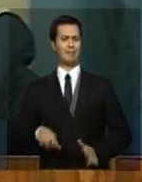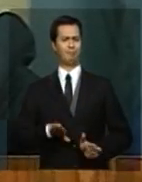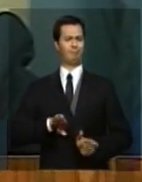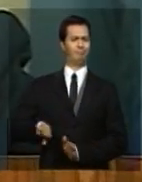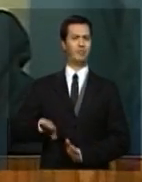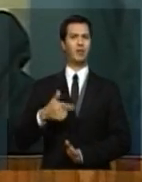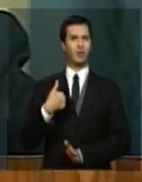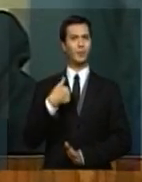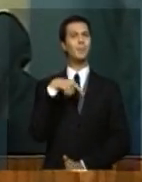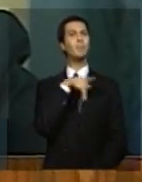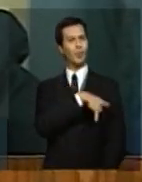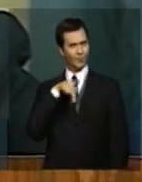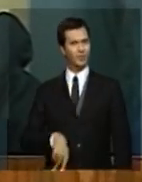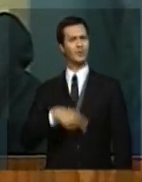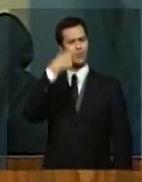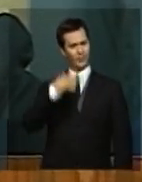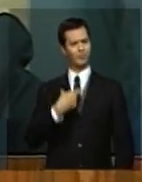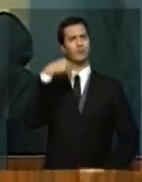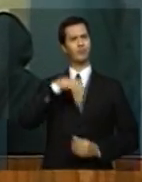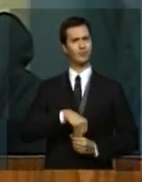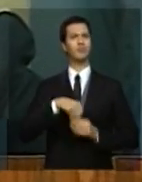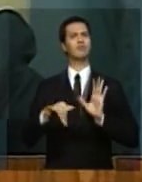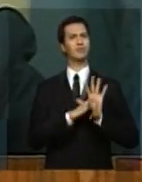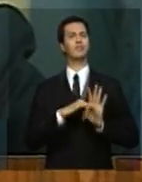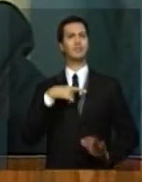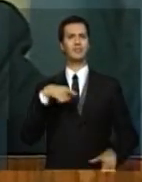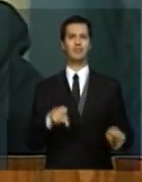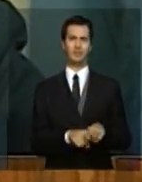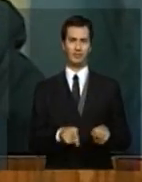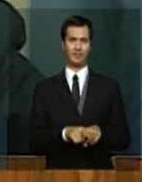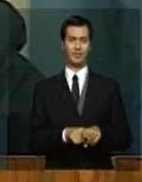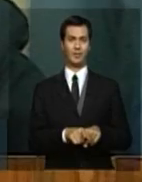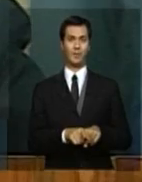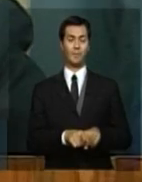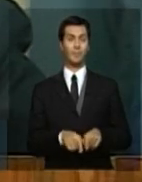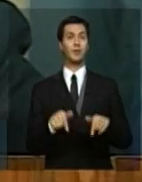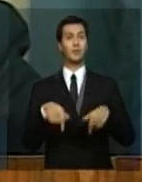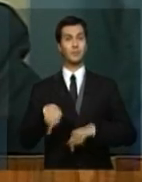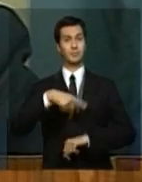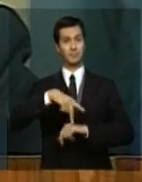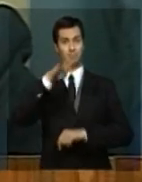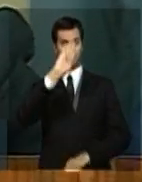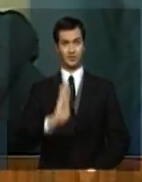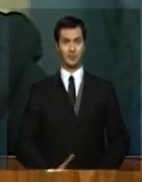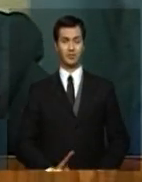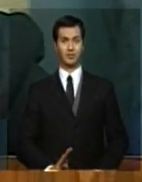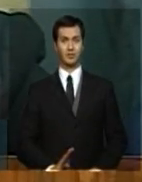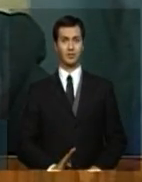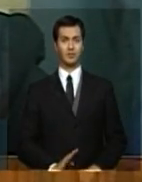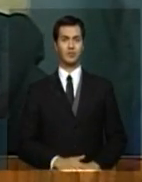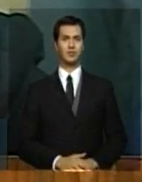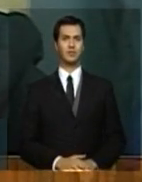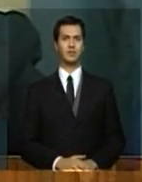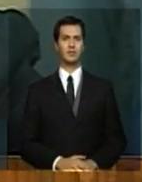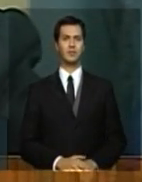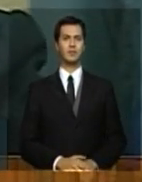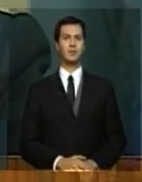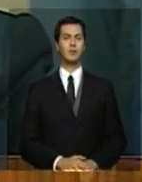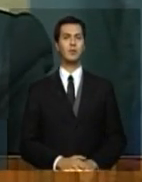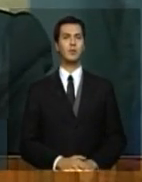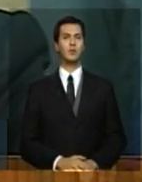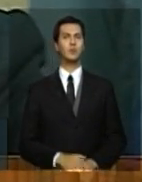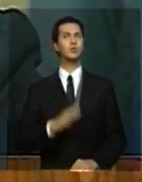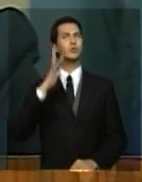eh fala a pesquisadora um país como a presidenta Dilma